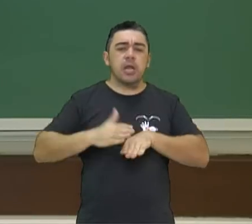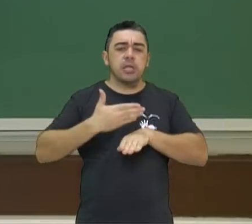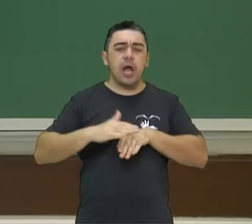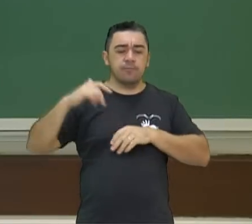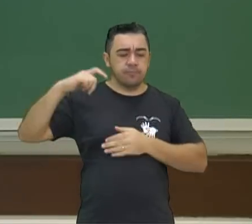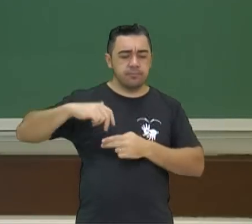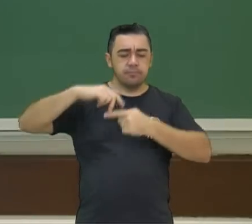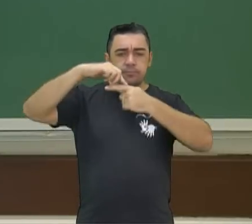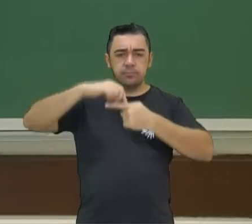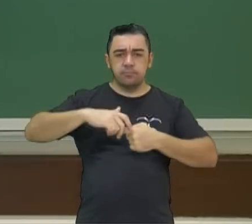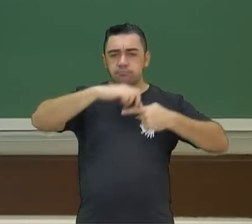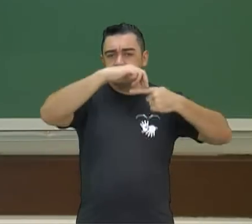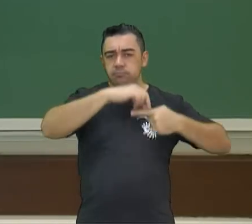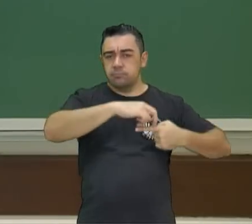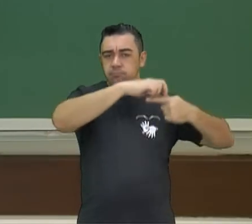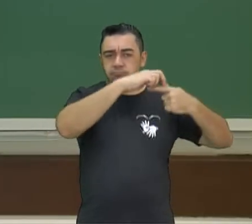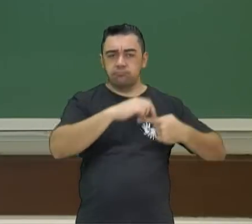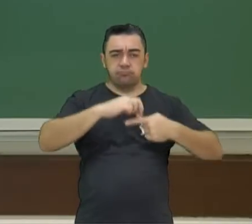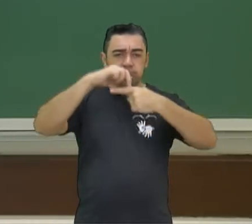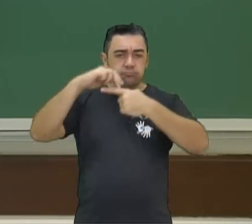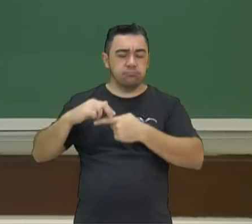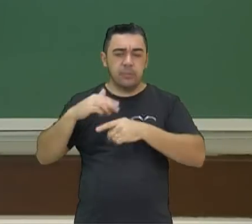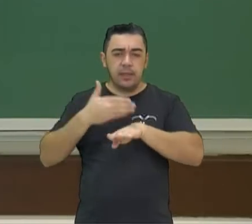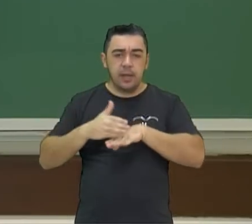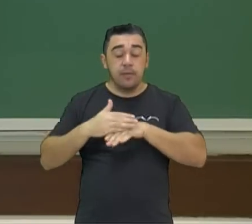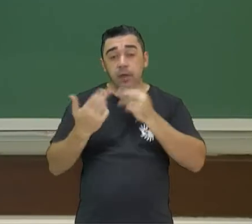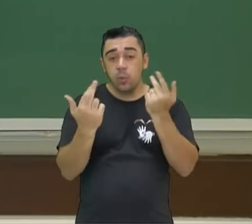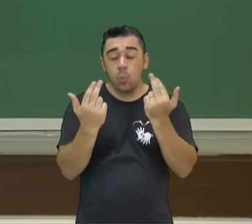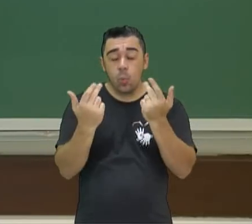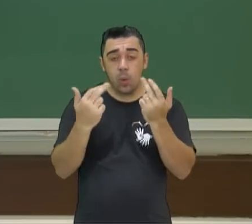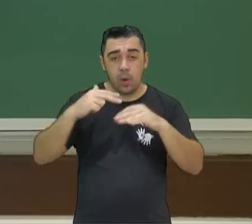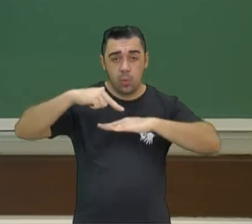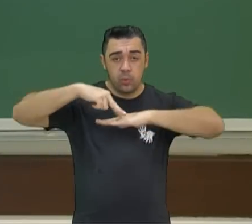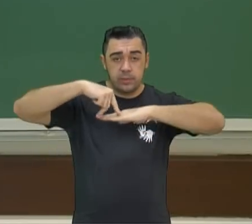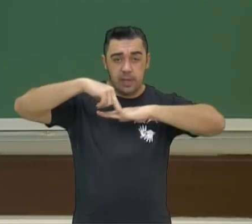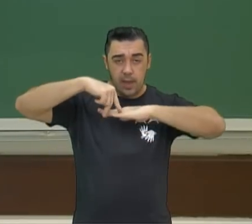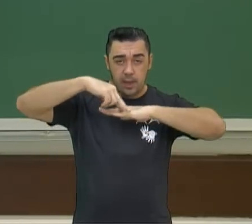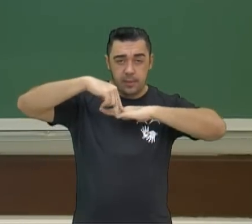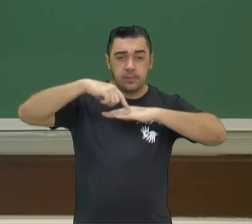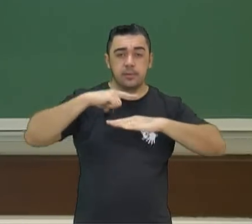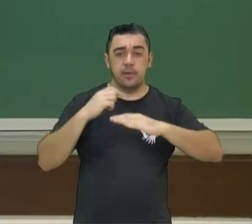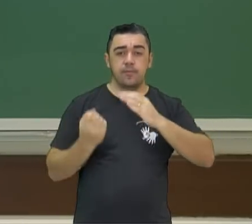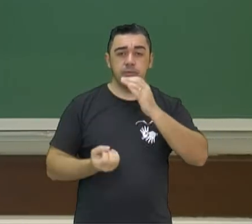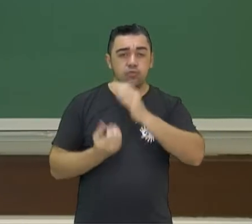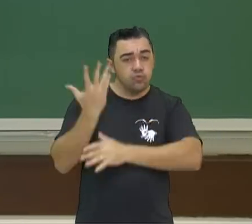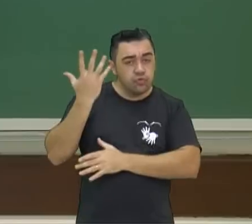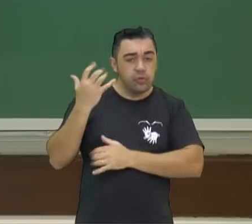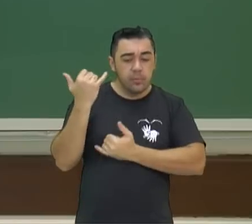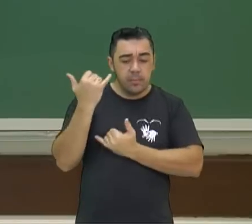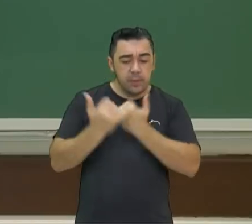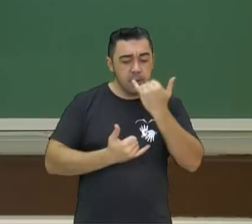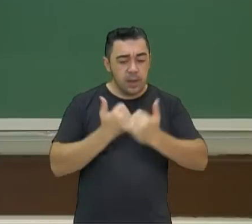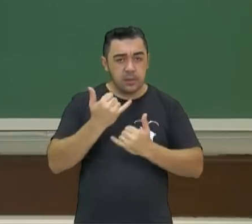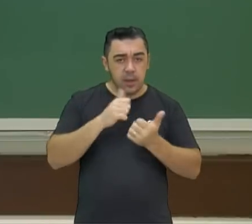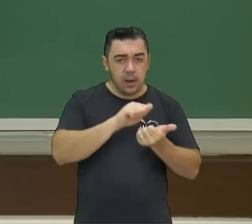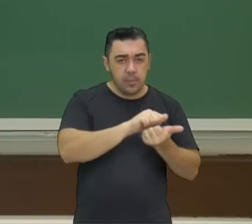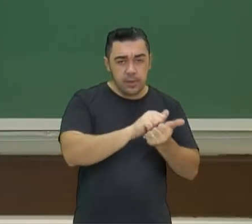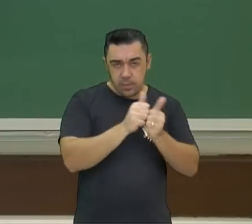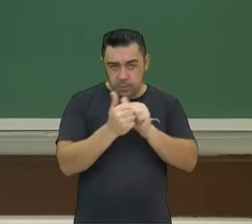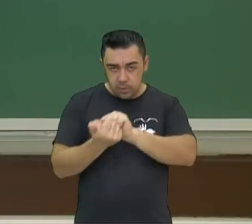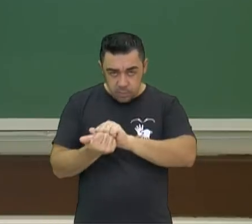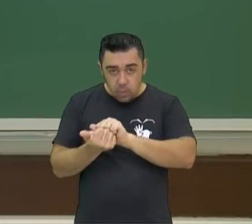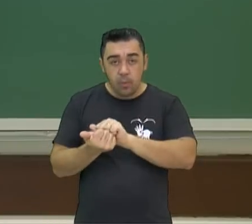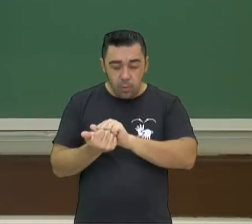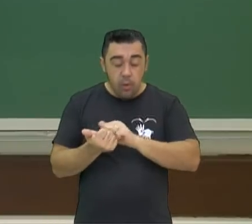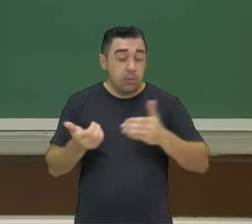que os autores nos indicam, né? Assim como o skate teve uma história que surgiu, né, de uma brincadeira, de uma adaptação,